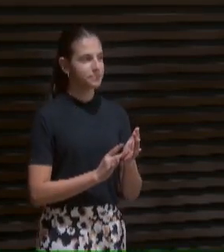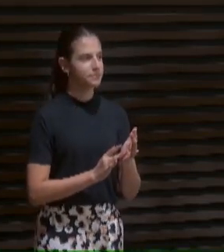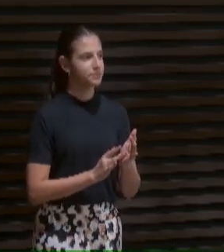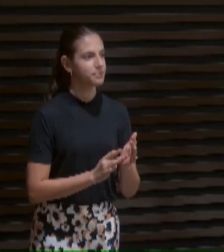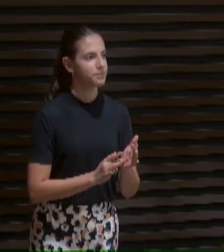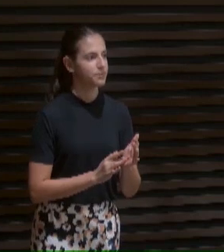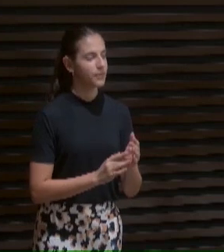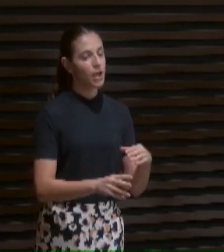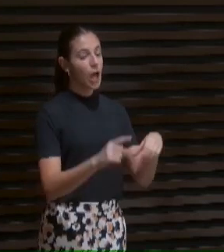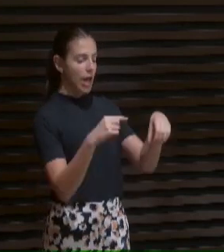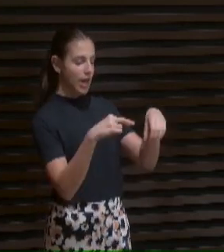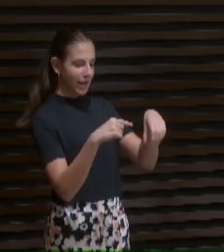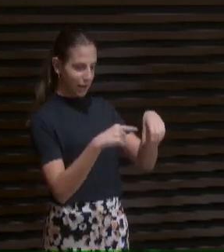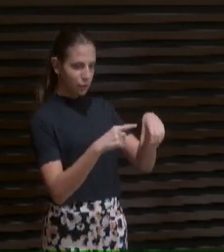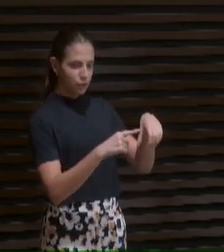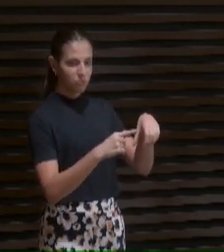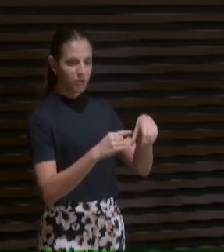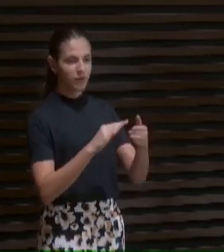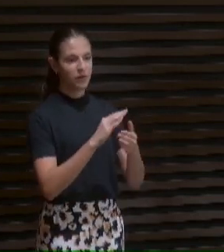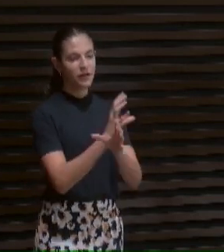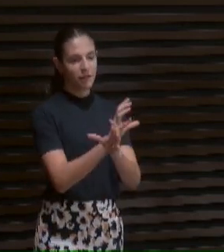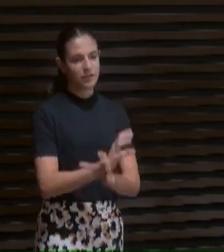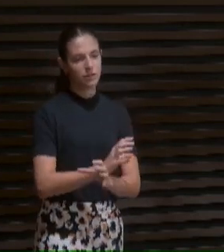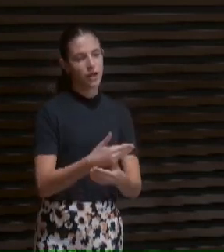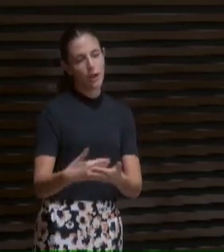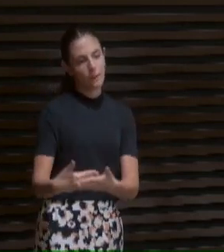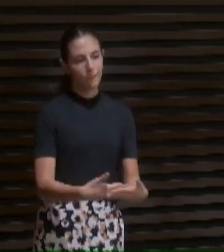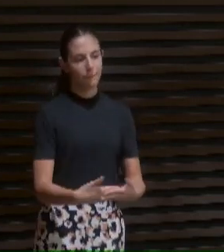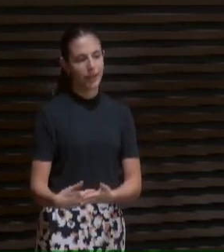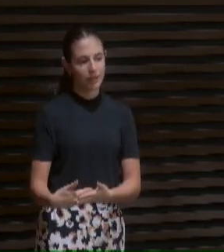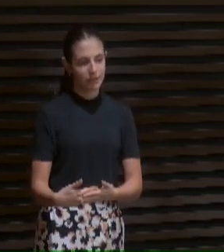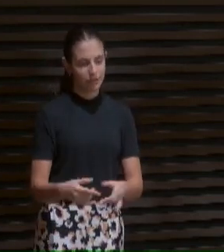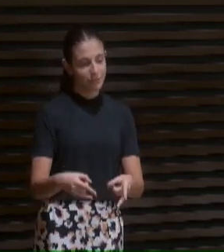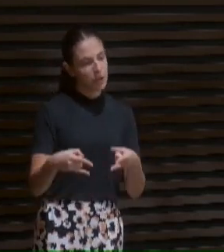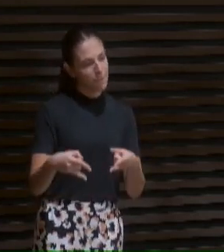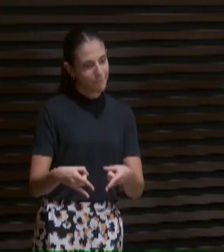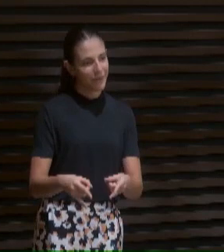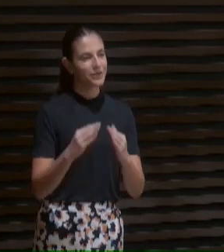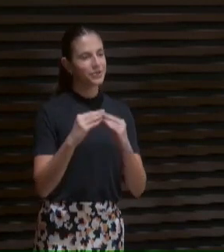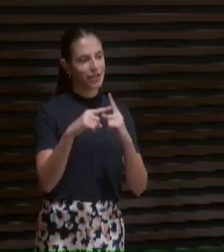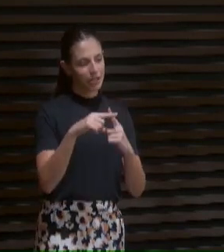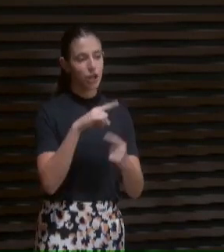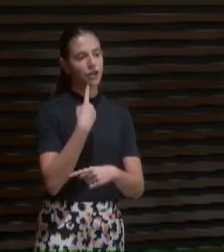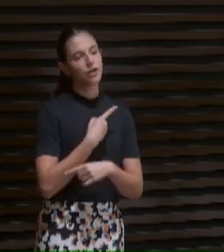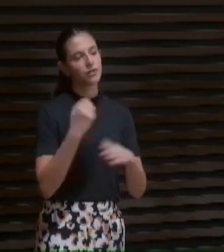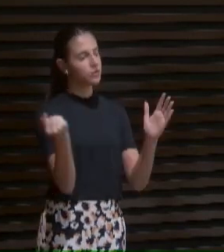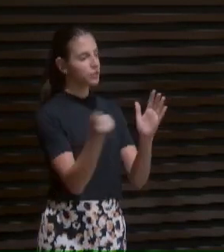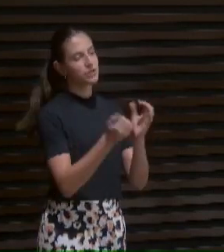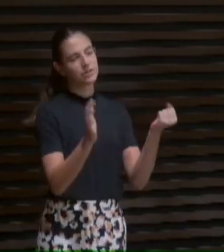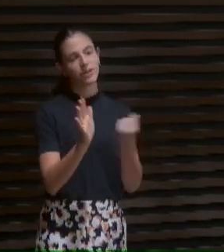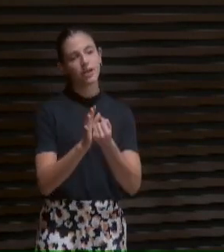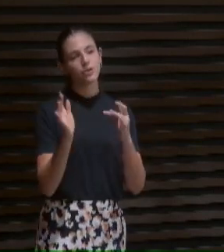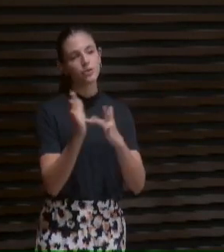é o berço da igreja. Nós fomos crucificados na cruz com Cristo,